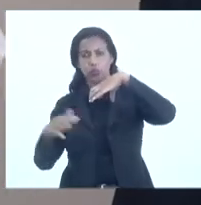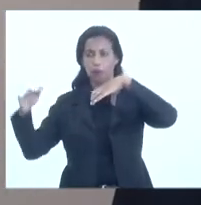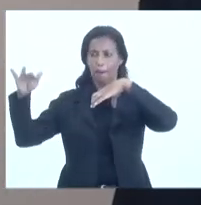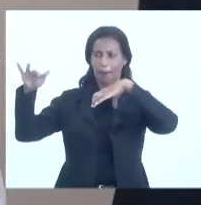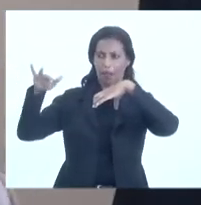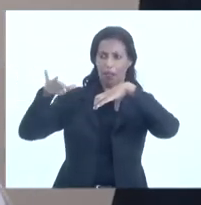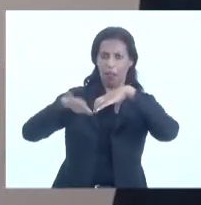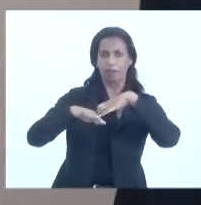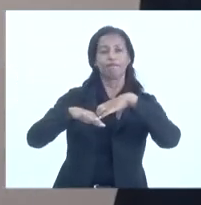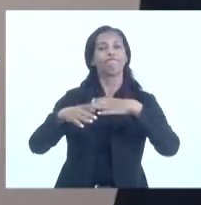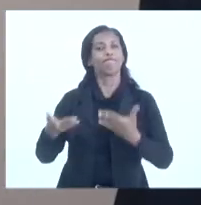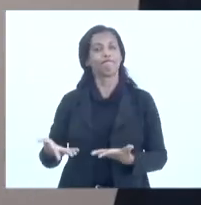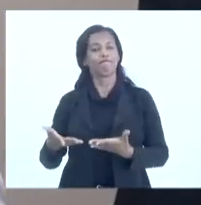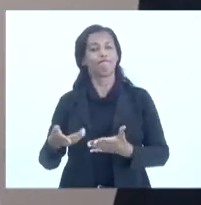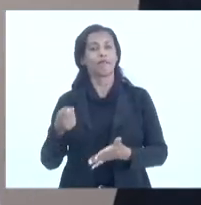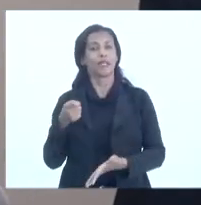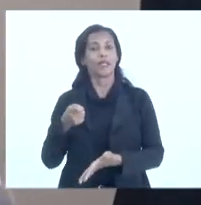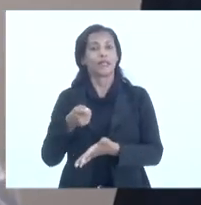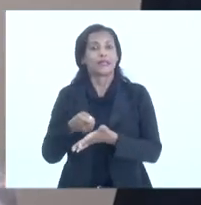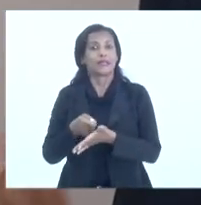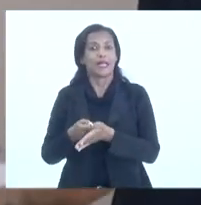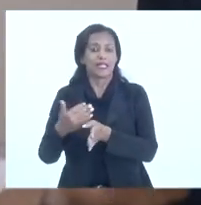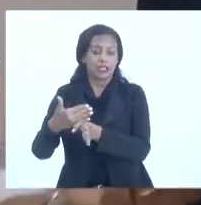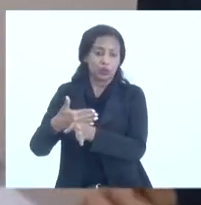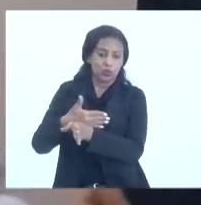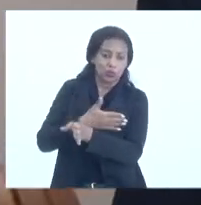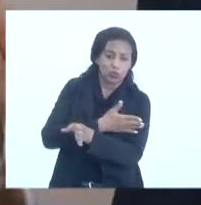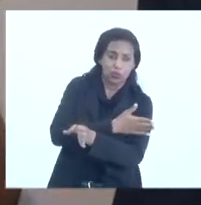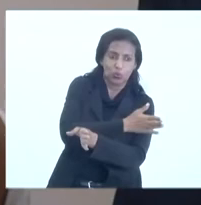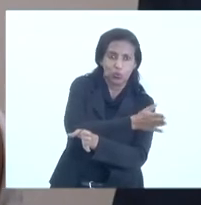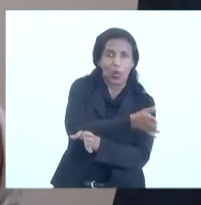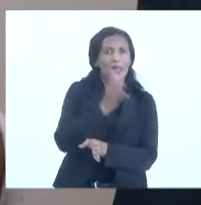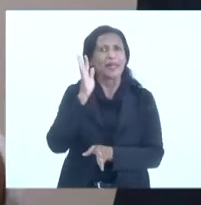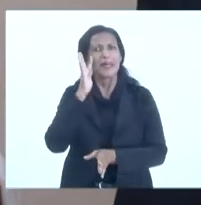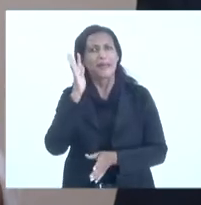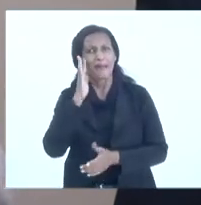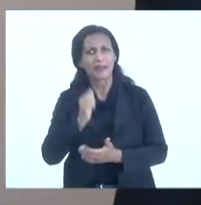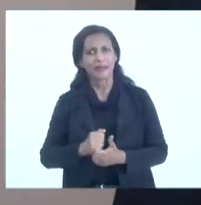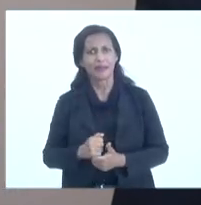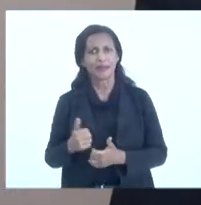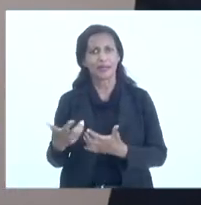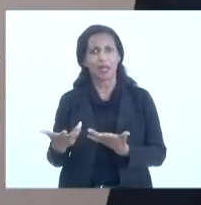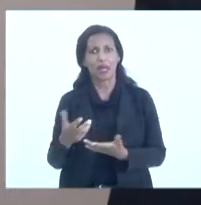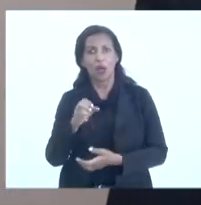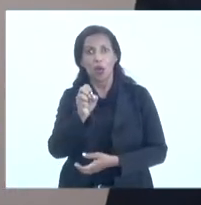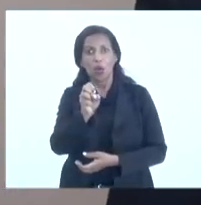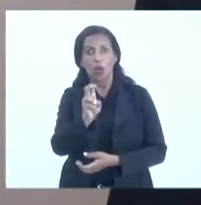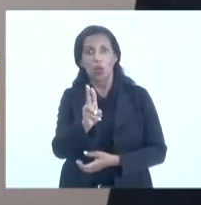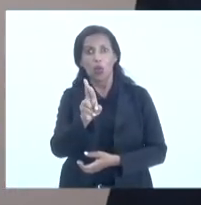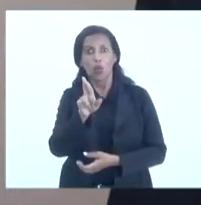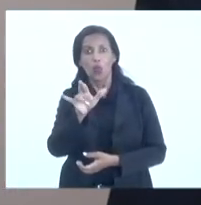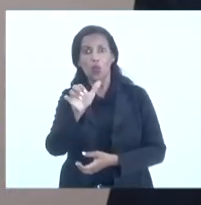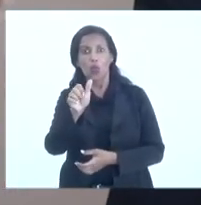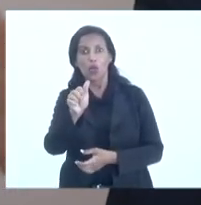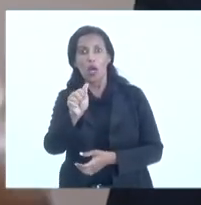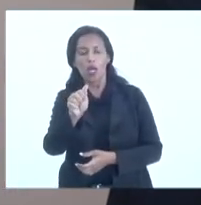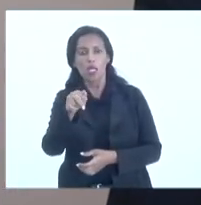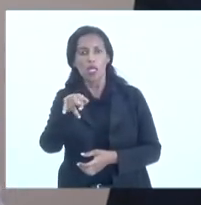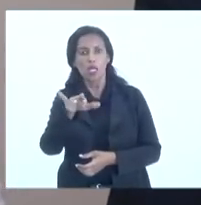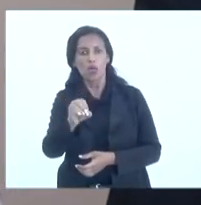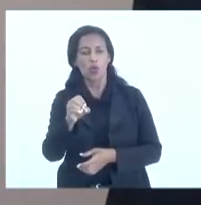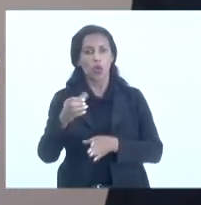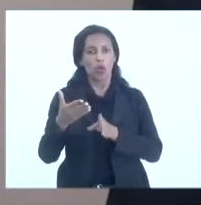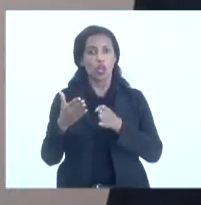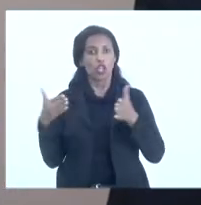Jordão junto com o Zé Osmar, que garantiu aquele acesso. Imagine, a carga de urânio teria dificuldade para chegar